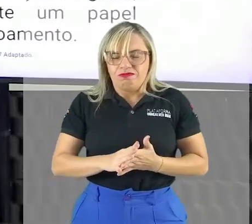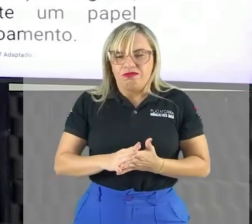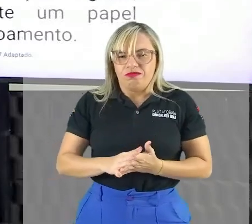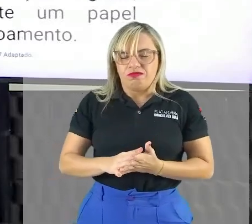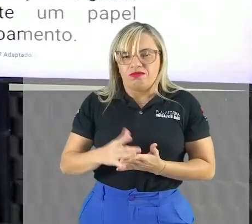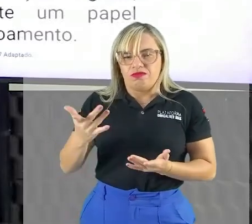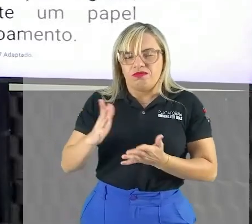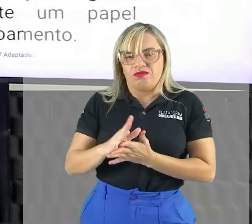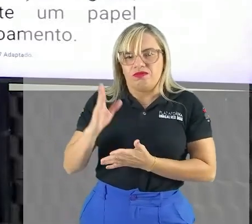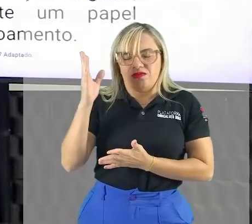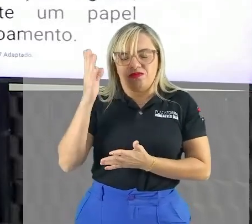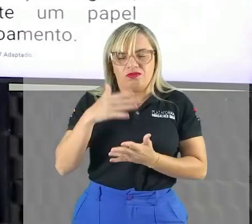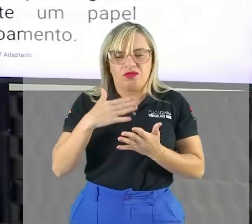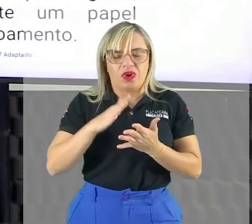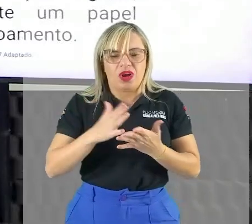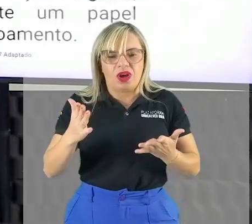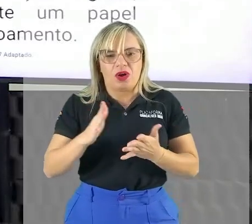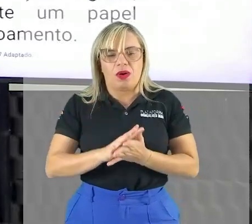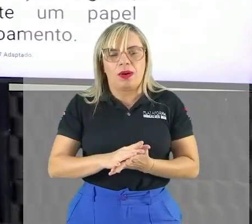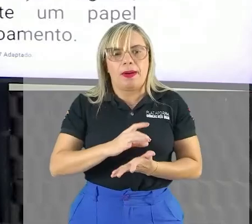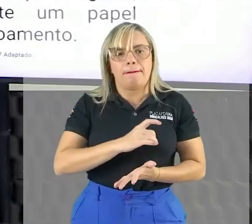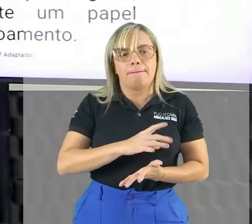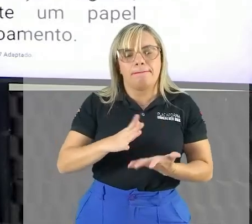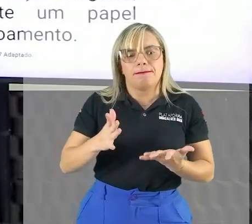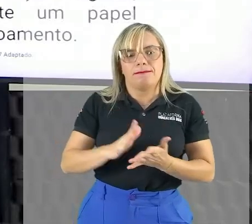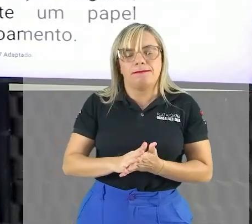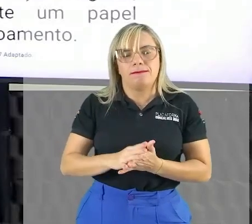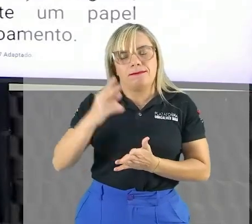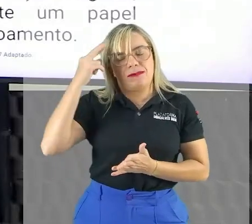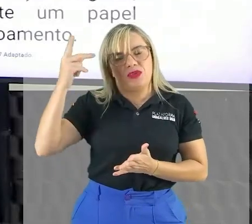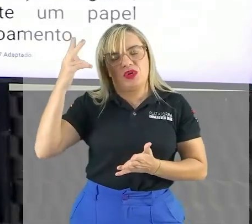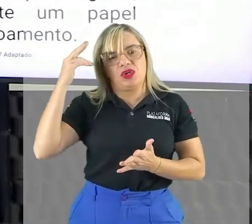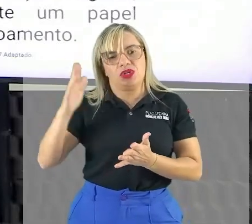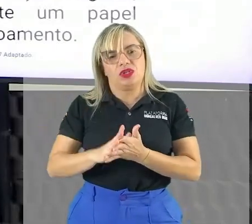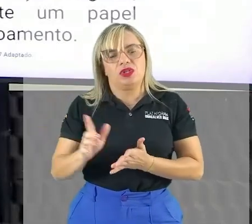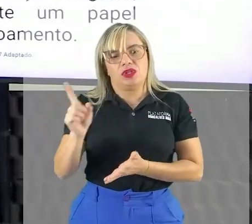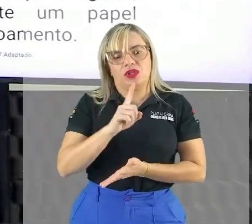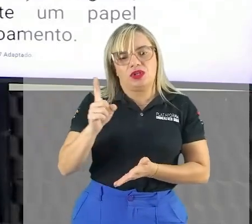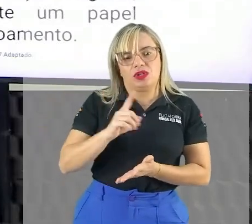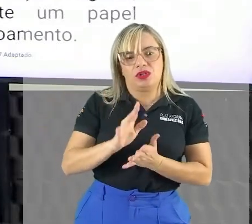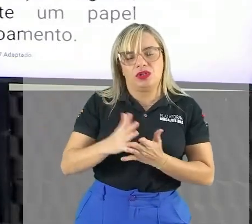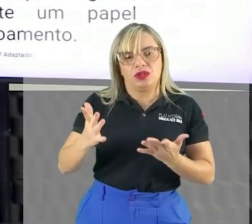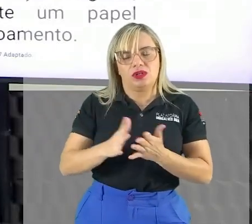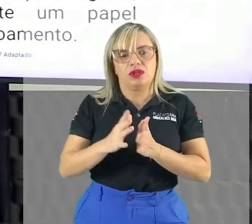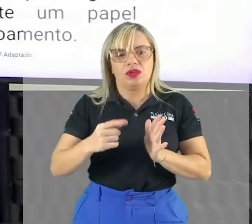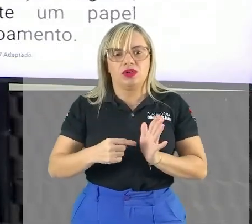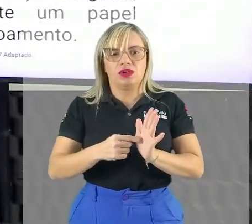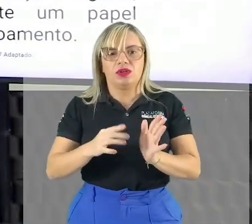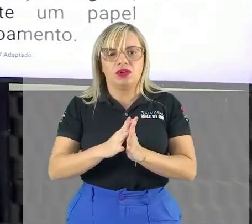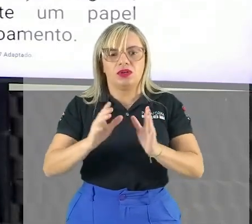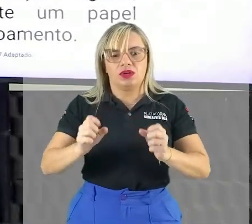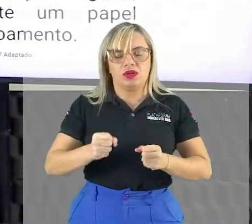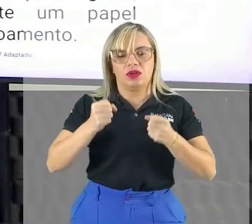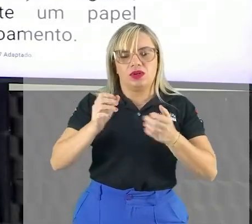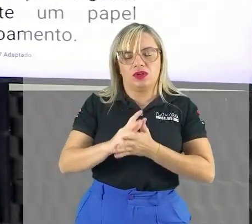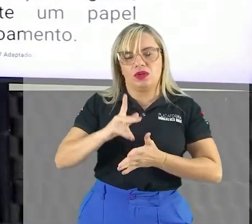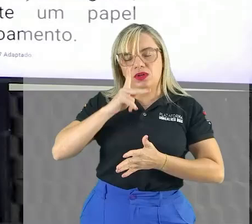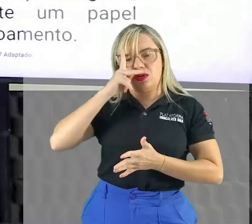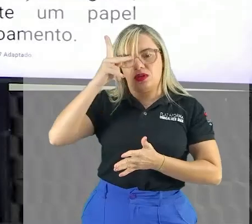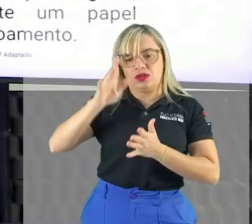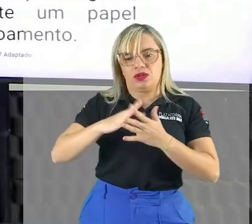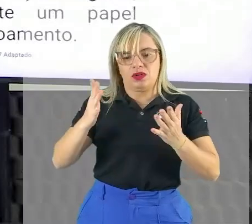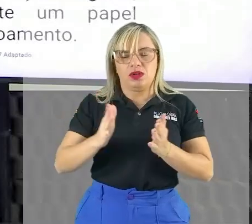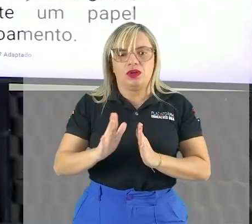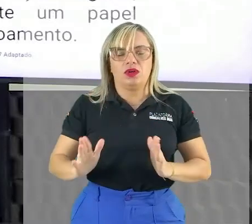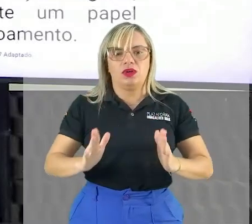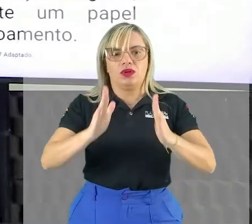a historiografia já diz que não é, mas traz também um poder que aparece com bastante força, que é o poder da